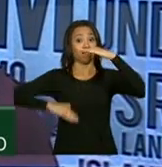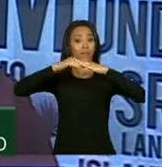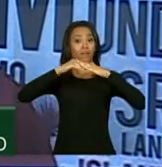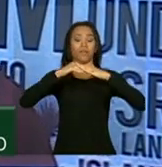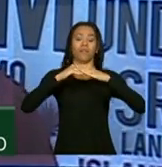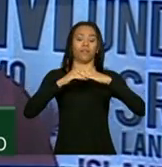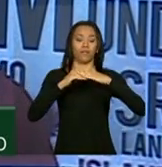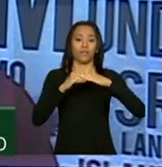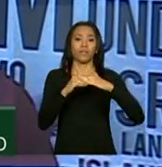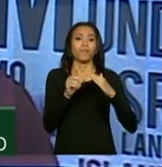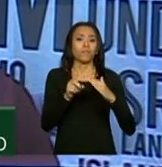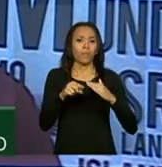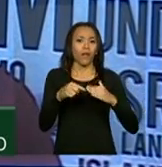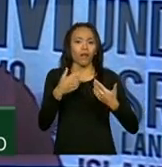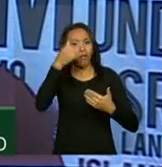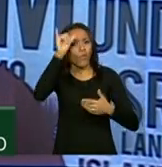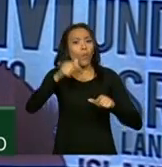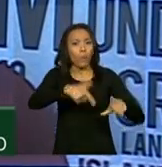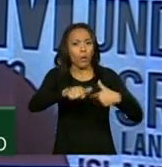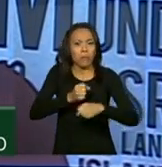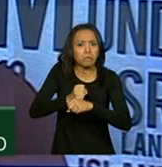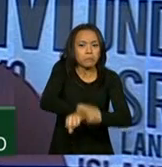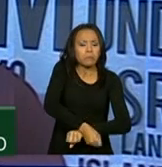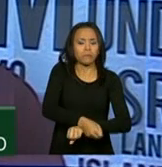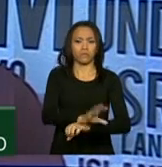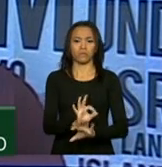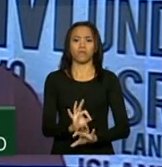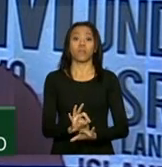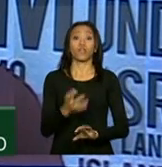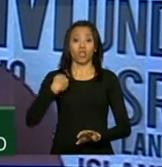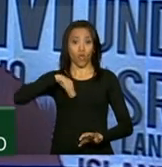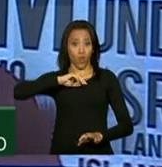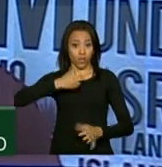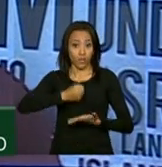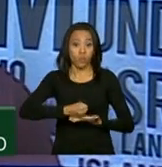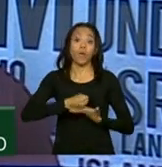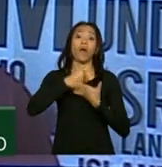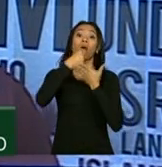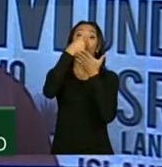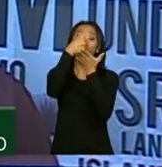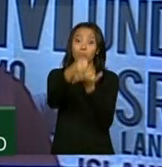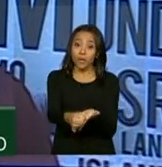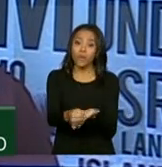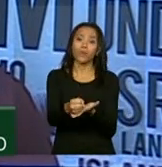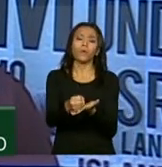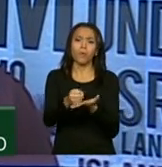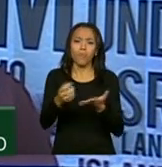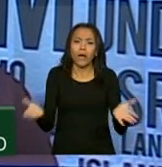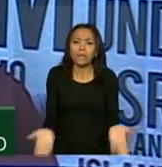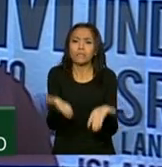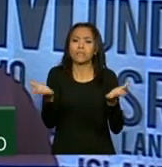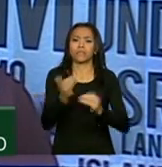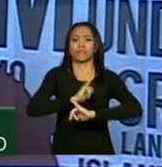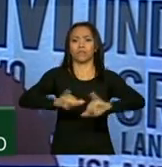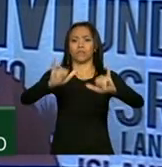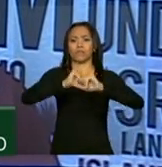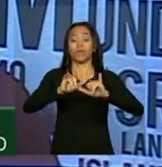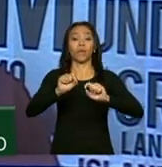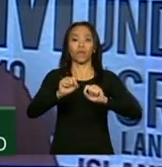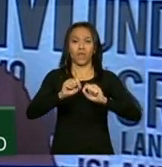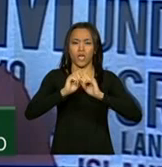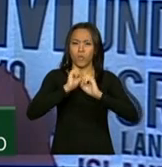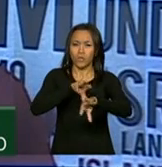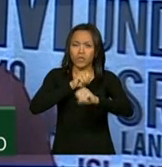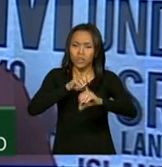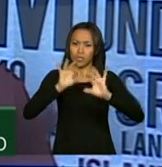Sem dúvida, nós estamos aqui num chamado do apoio necessário para fornecer uma educação de qualidade pública integral e acesso